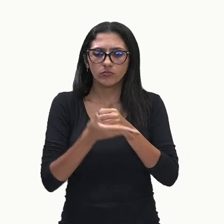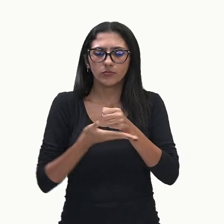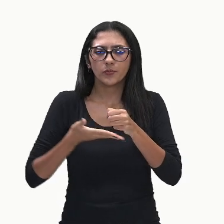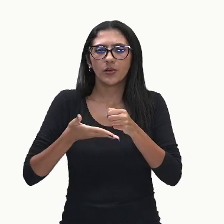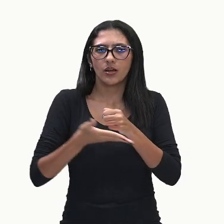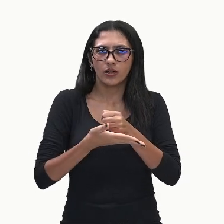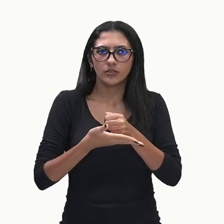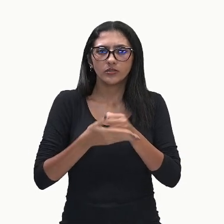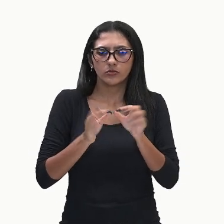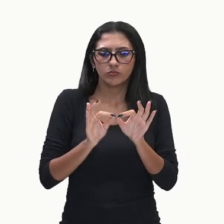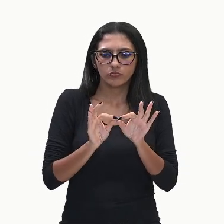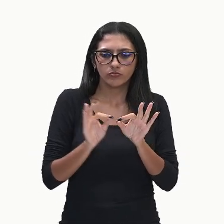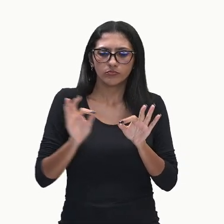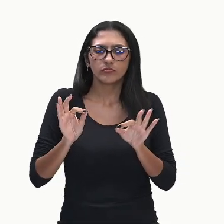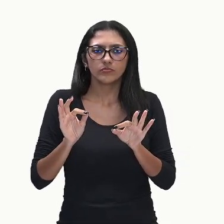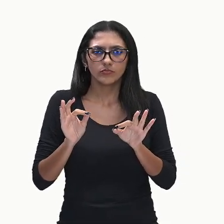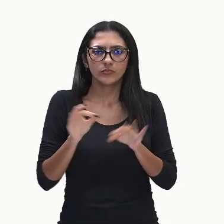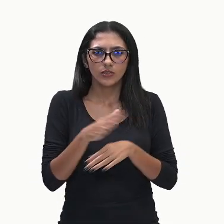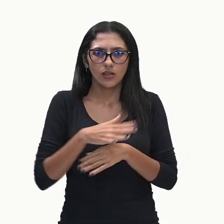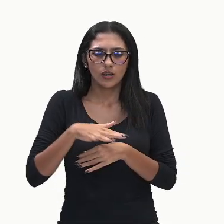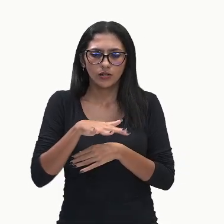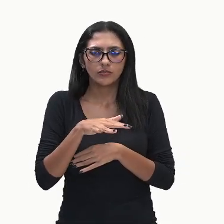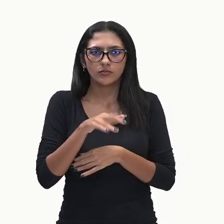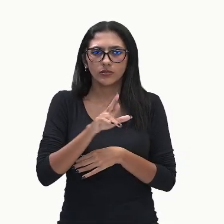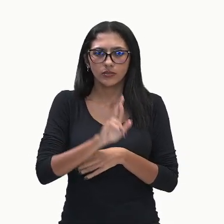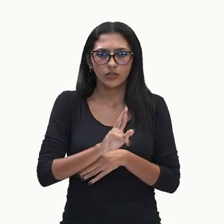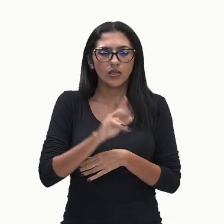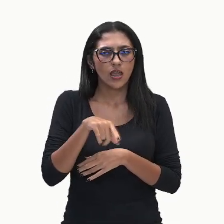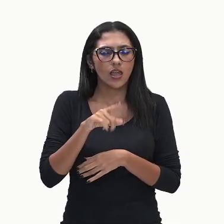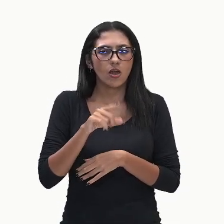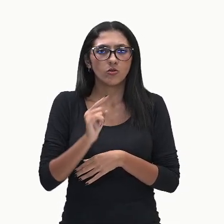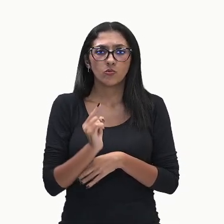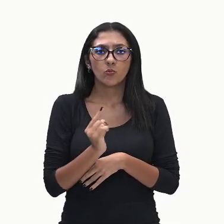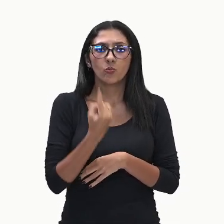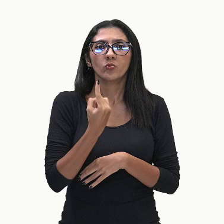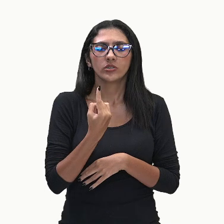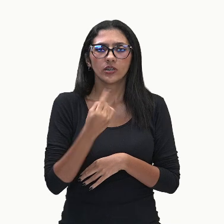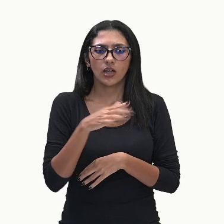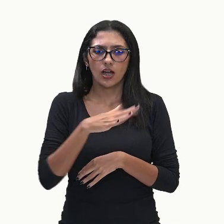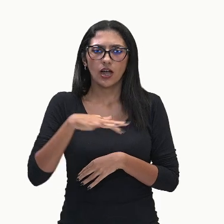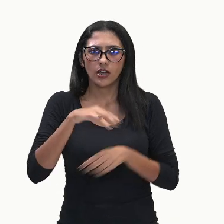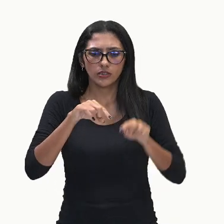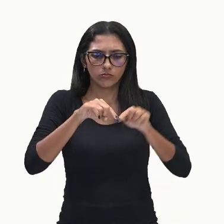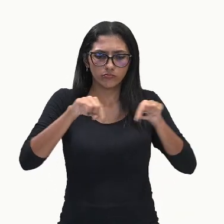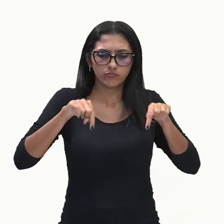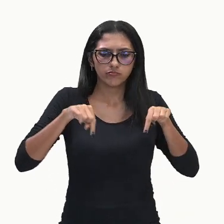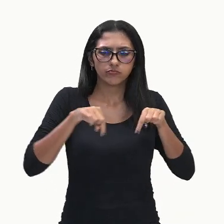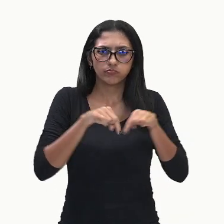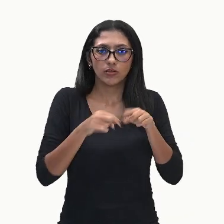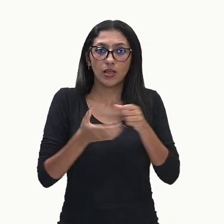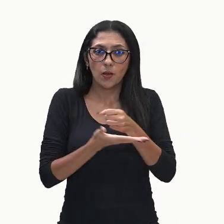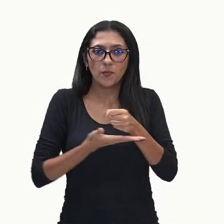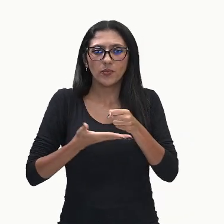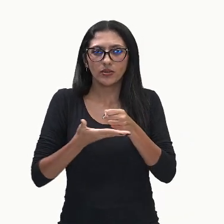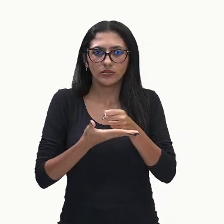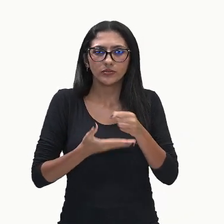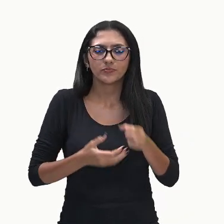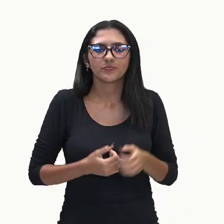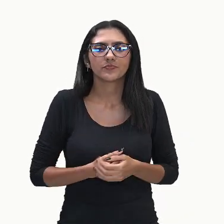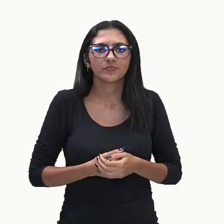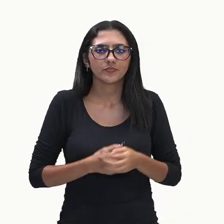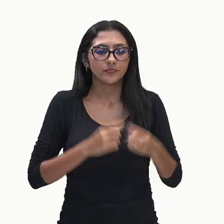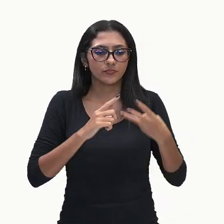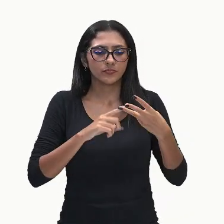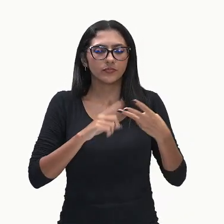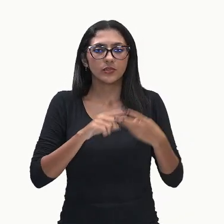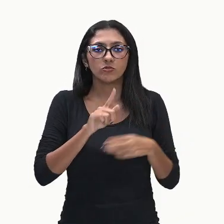base, que é o único elemento ou é a única posição que possui um círculo, que é justamente na base, e o G, que